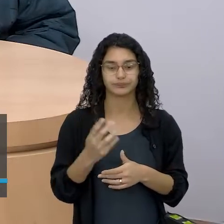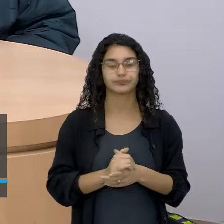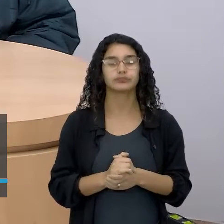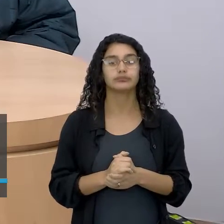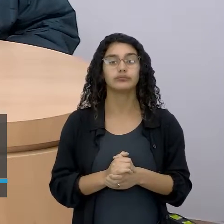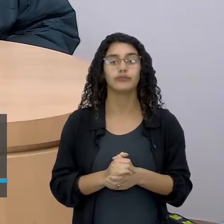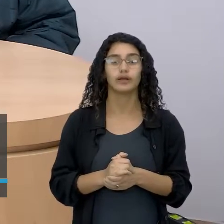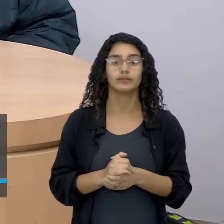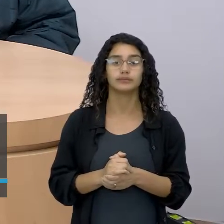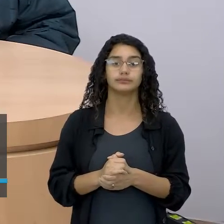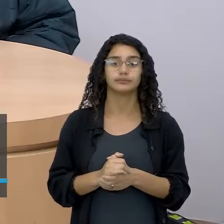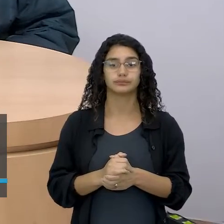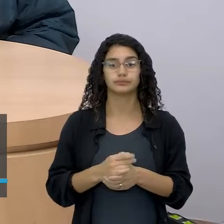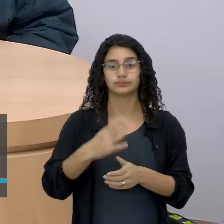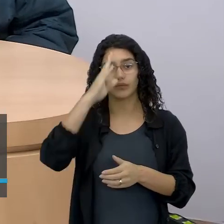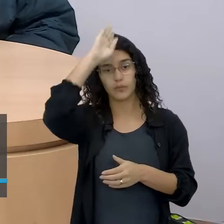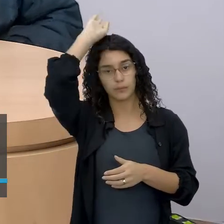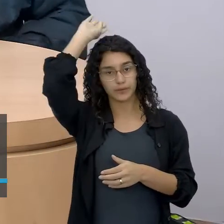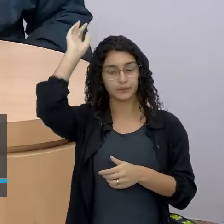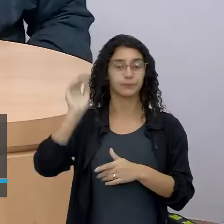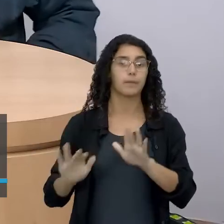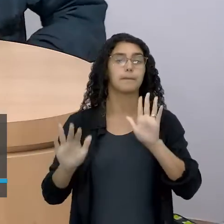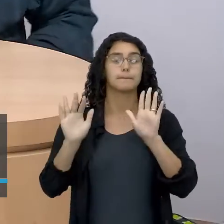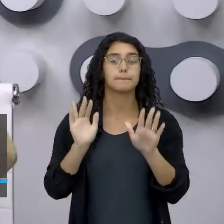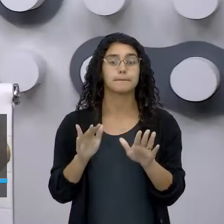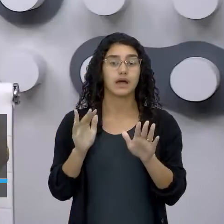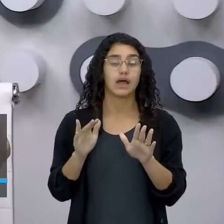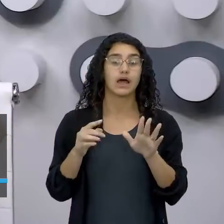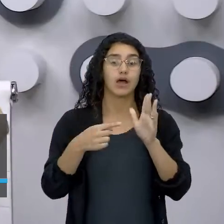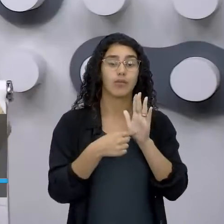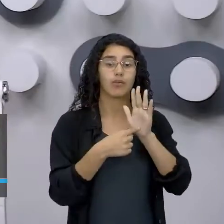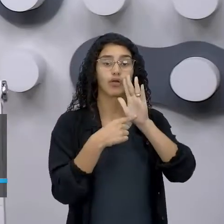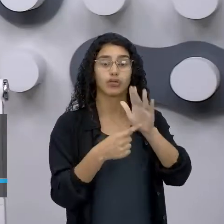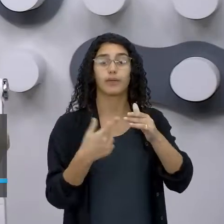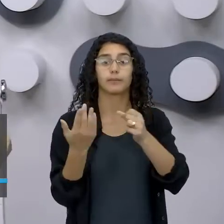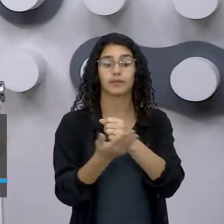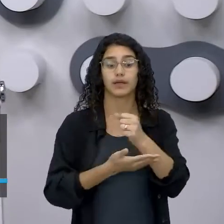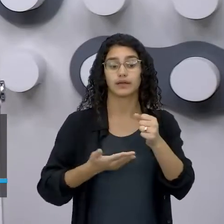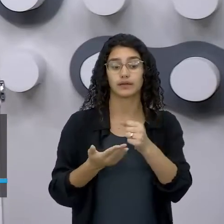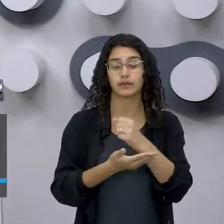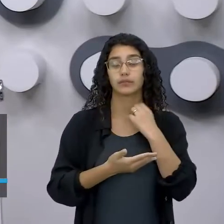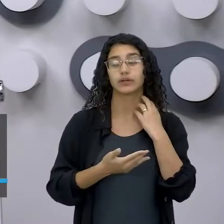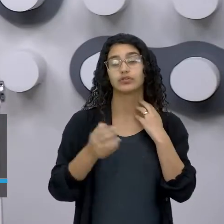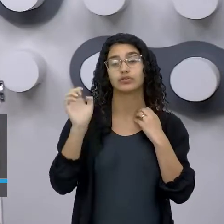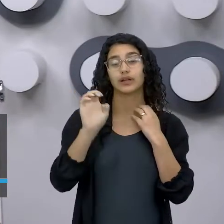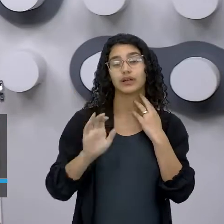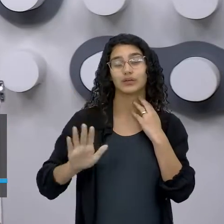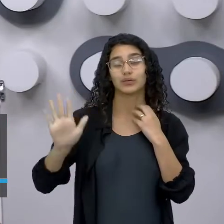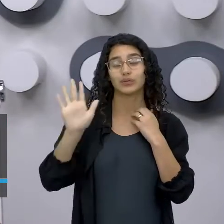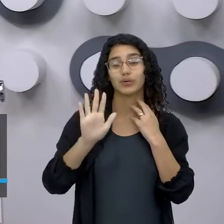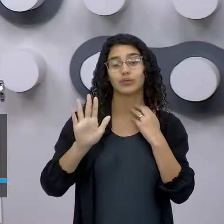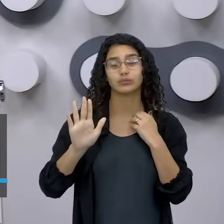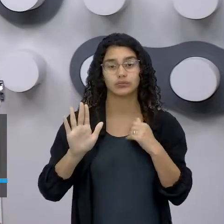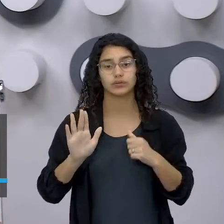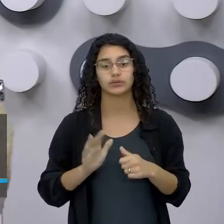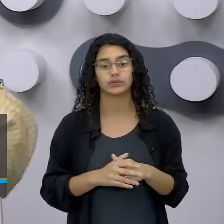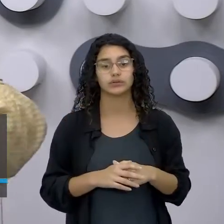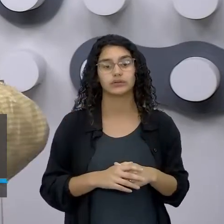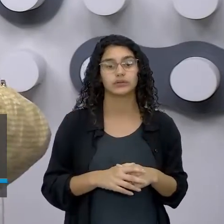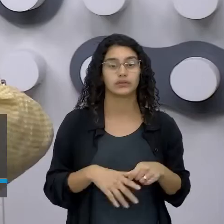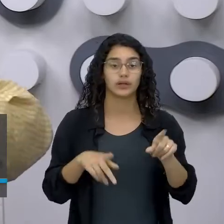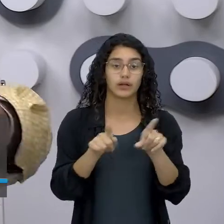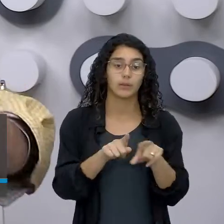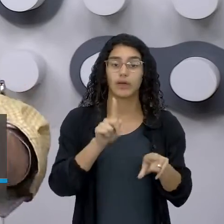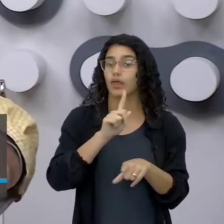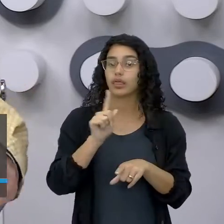questão dos romanos. Mas ela se situou basicamente na Europa e ela